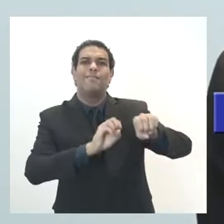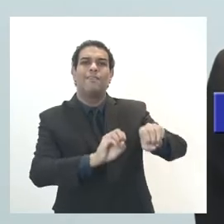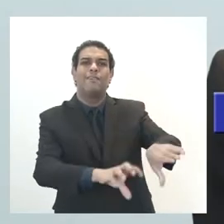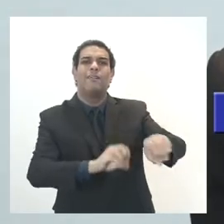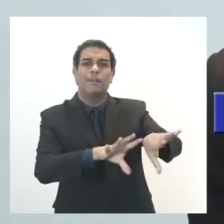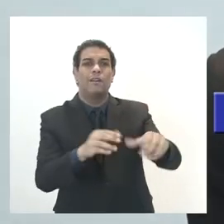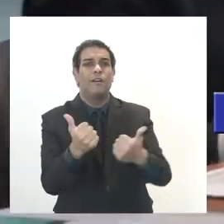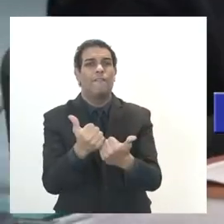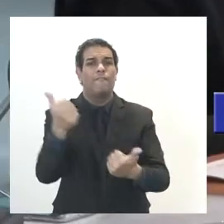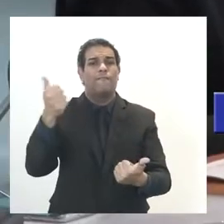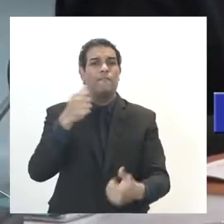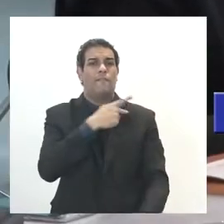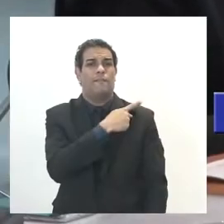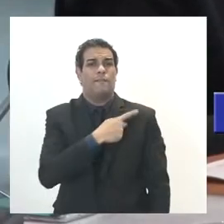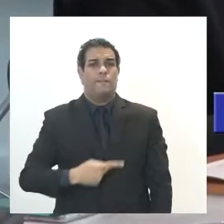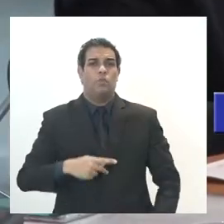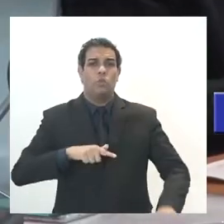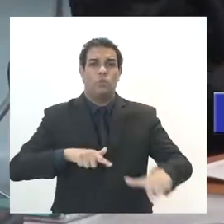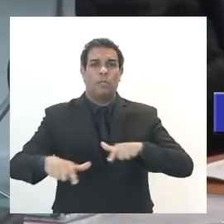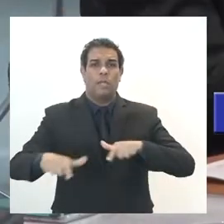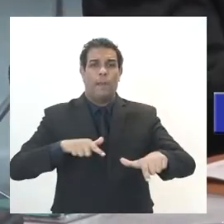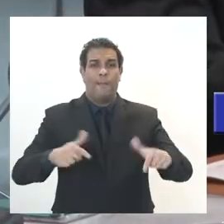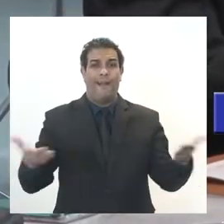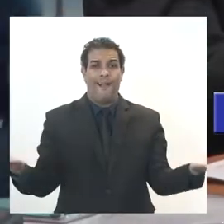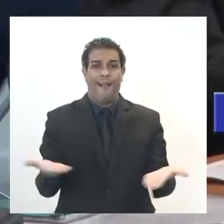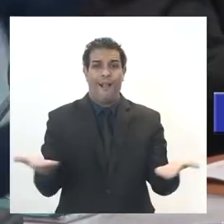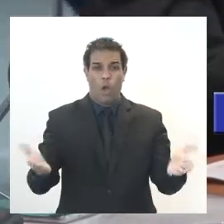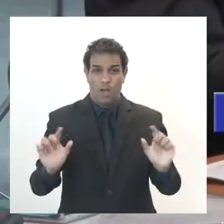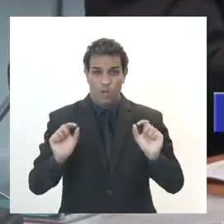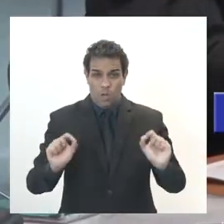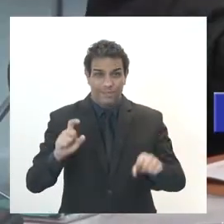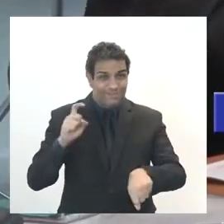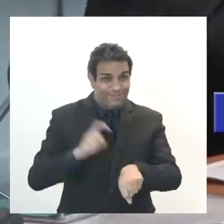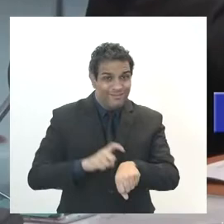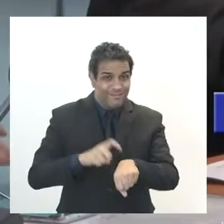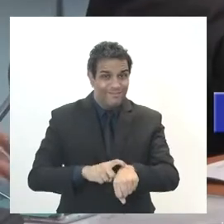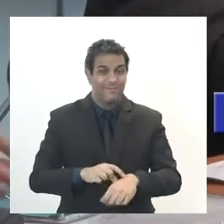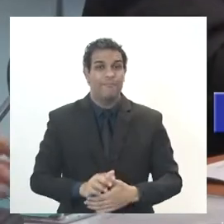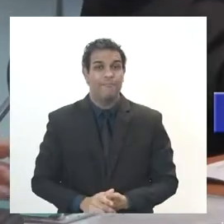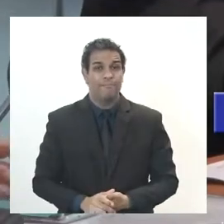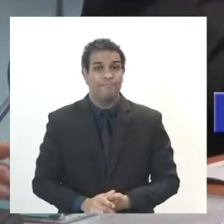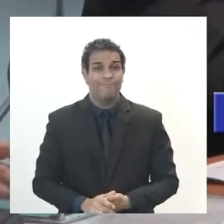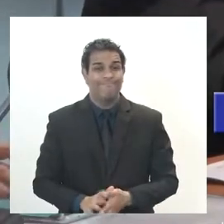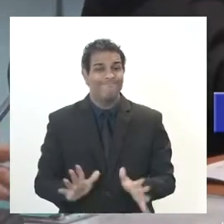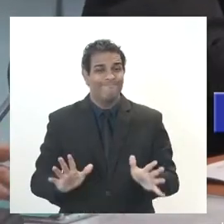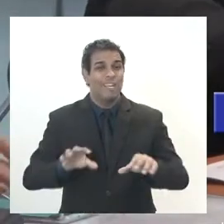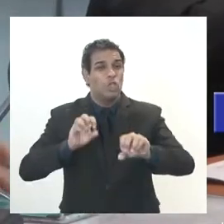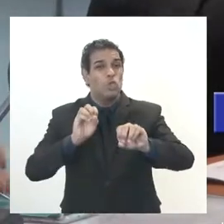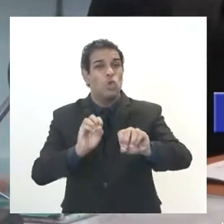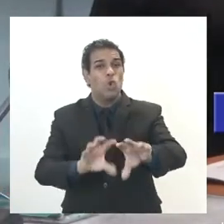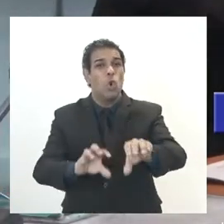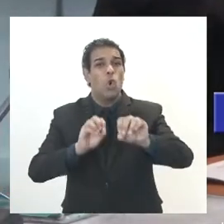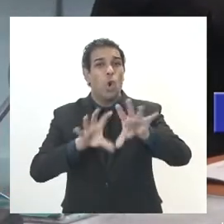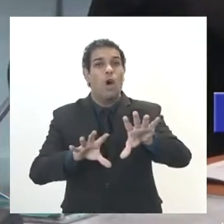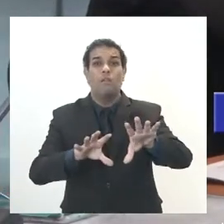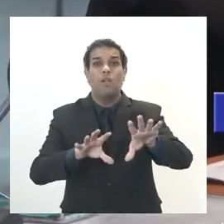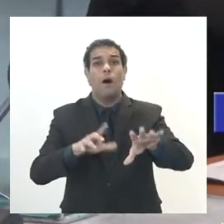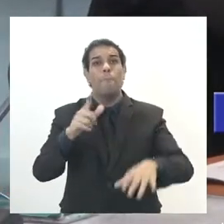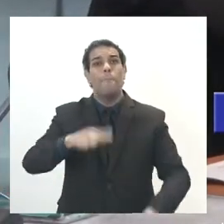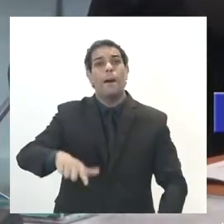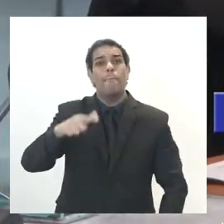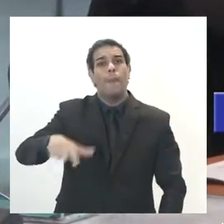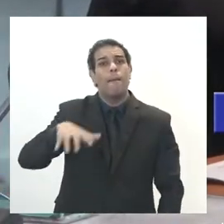vice-presidente da comissão de trabalho aqui agora mesmo eu vou citar só educação nós estamos em outros